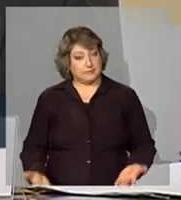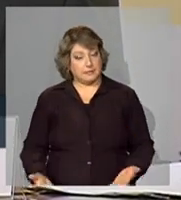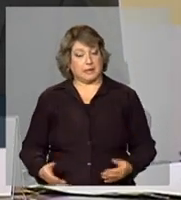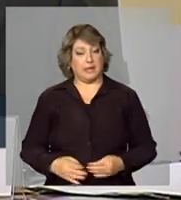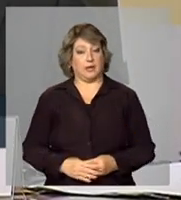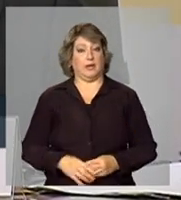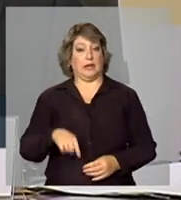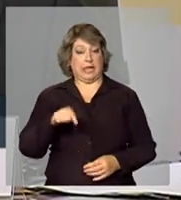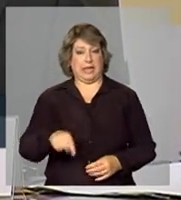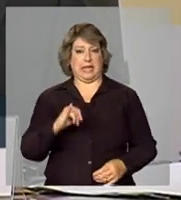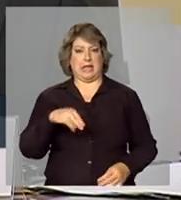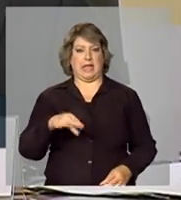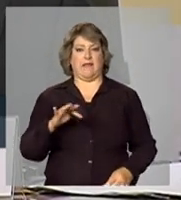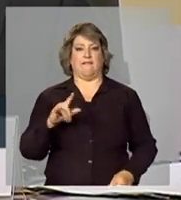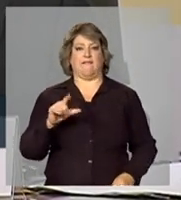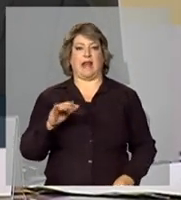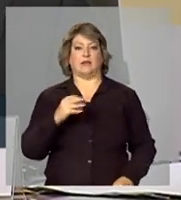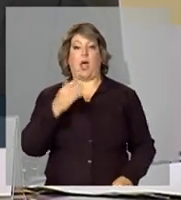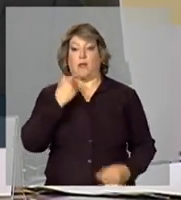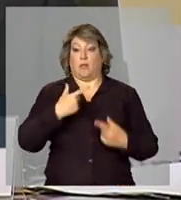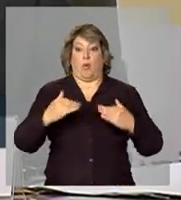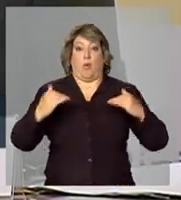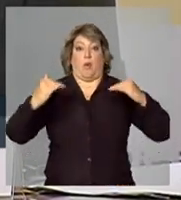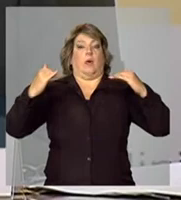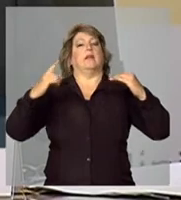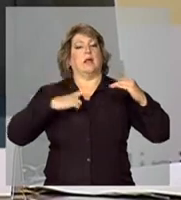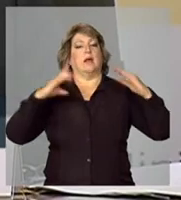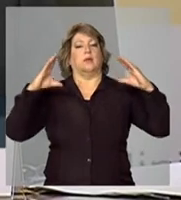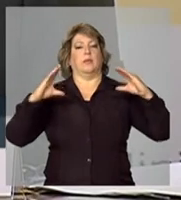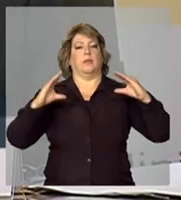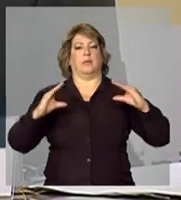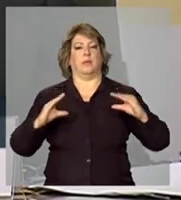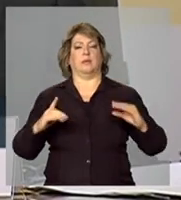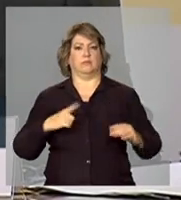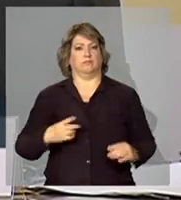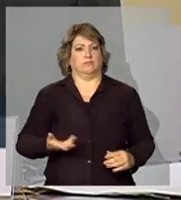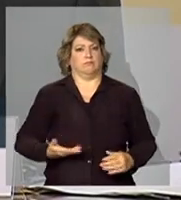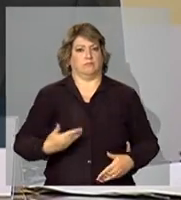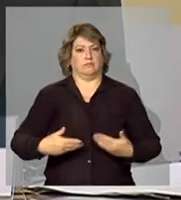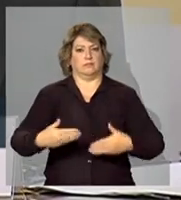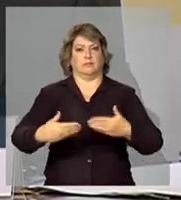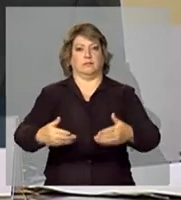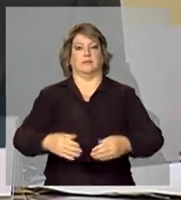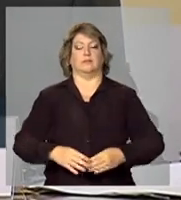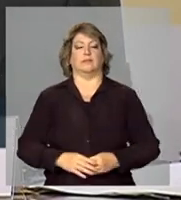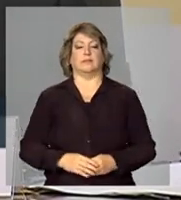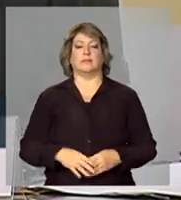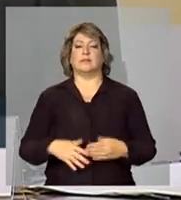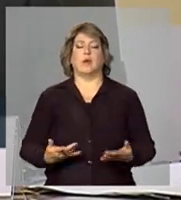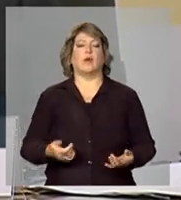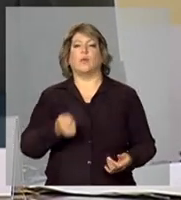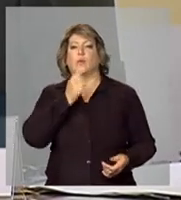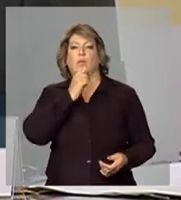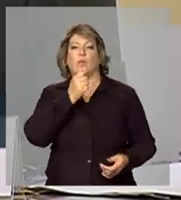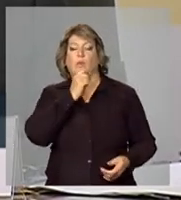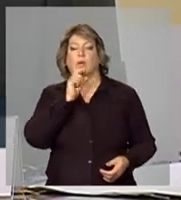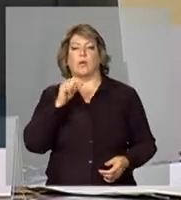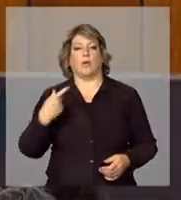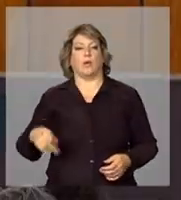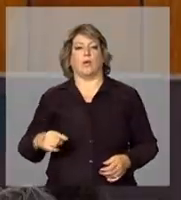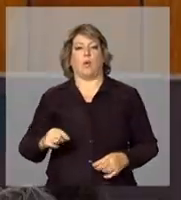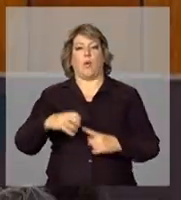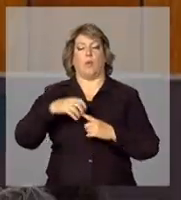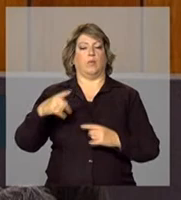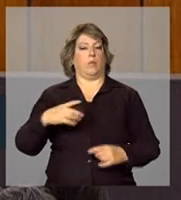portanto essa inflação de alimentos está diminuindo e aceleradamente né então não a contribuição do